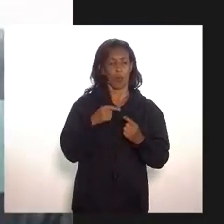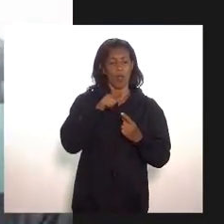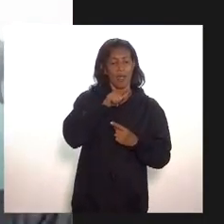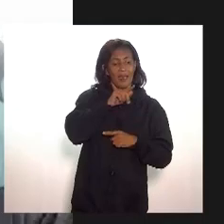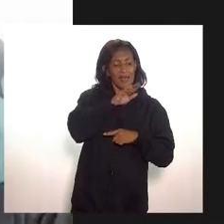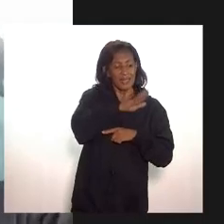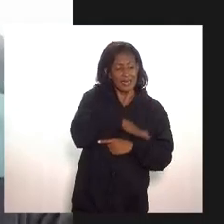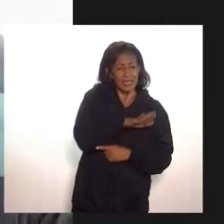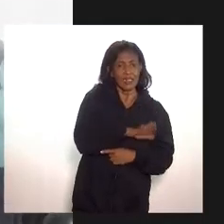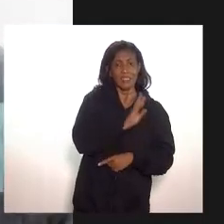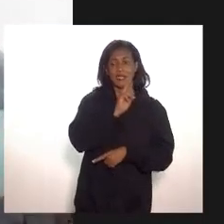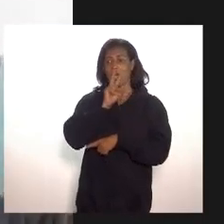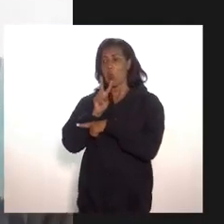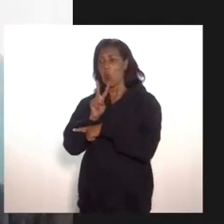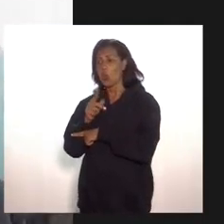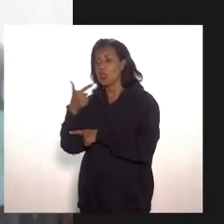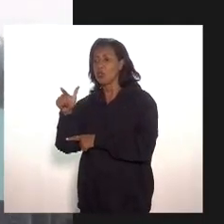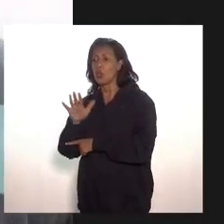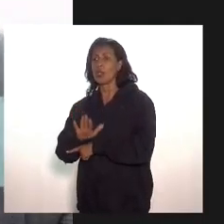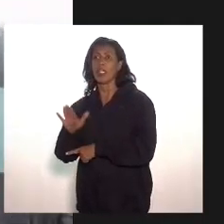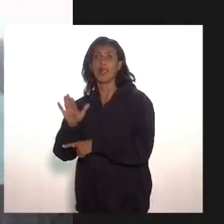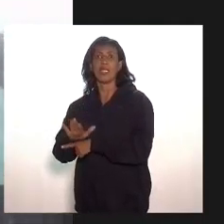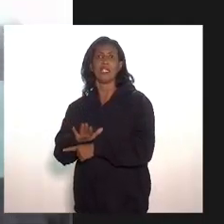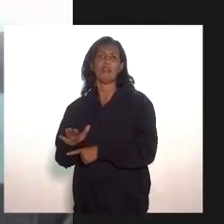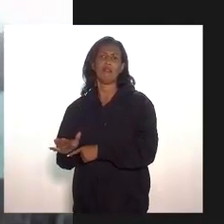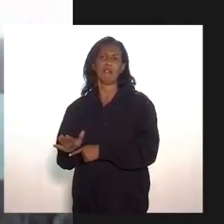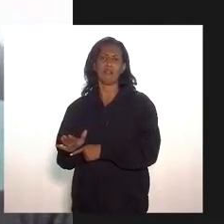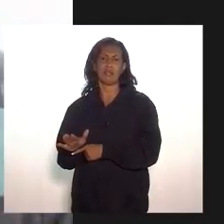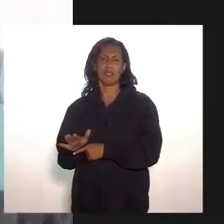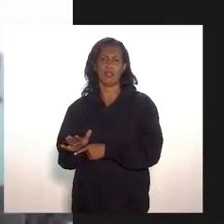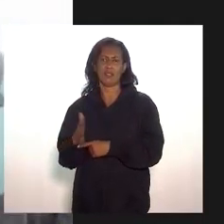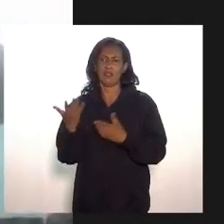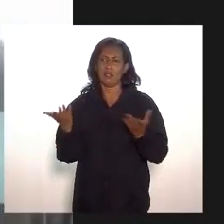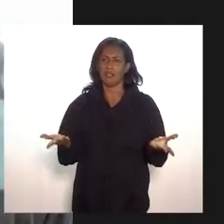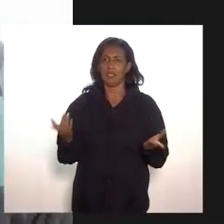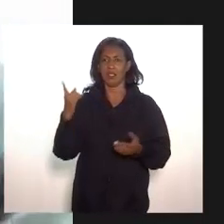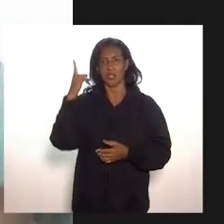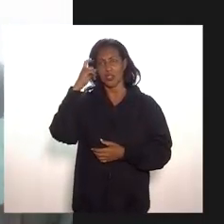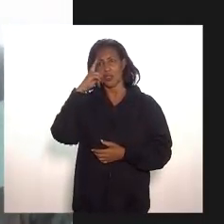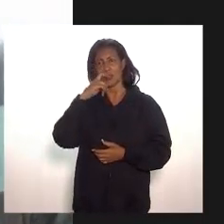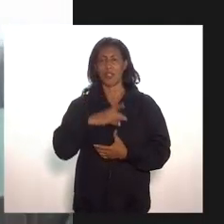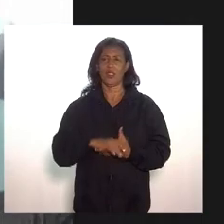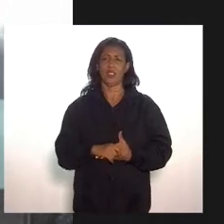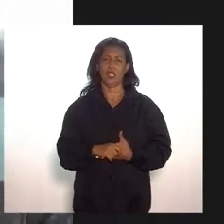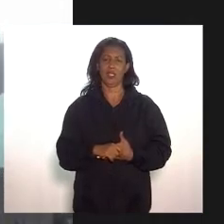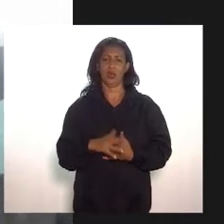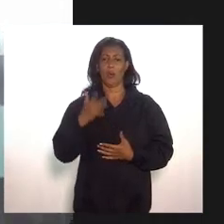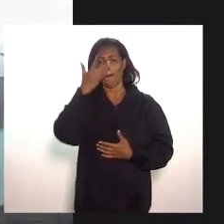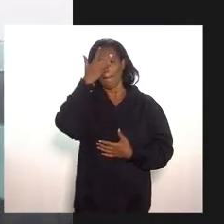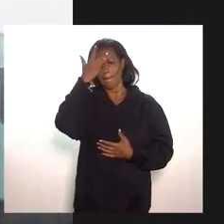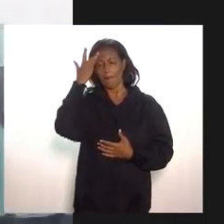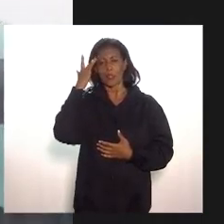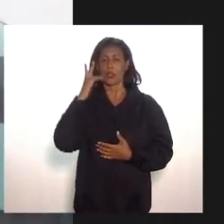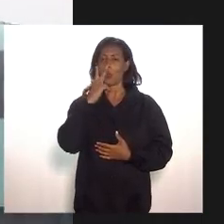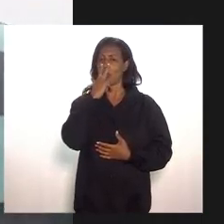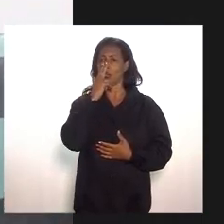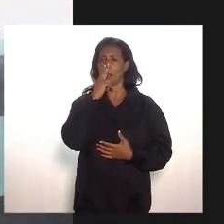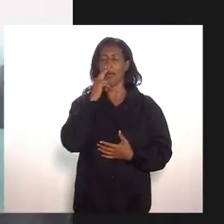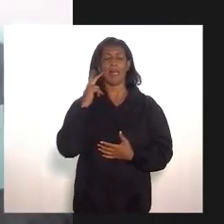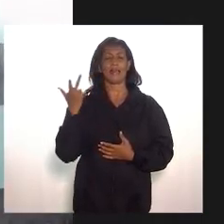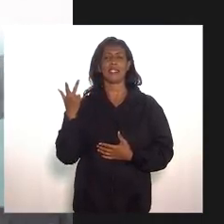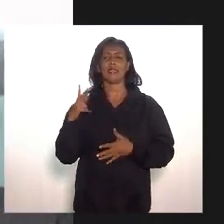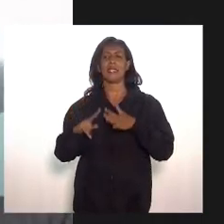crianças. Isso é culpa de pessoas que ficam defendendo sindicato e não são professores, porque eu conheço muitos professores